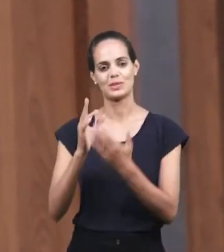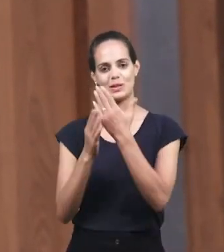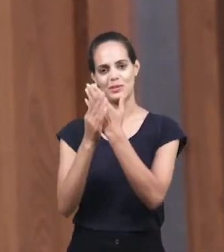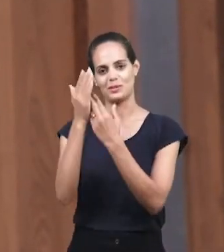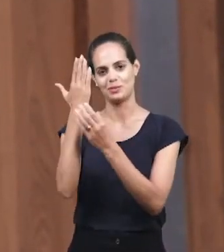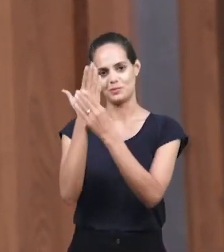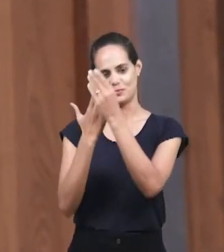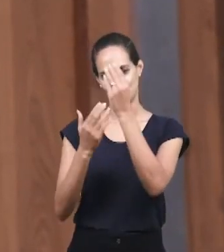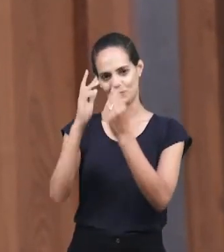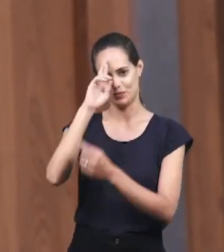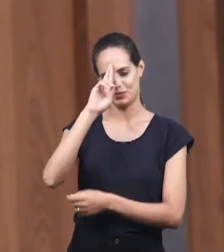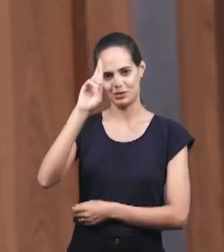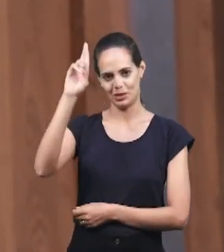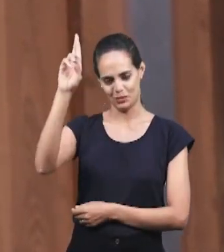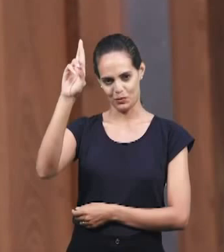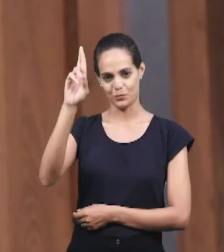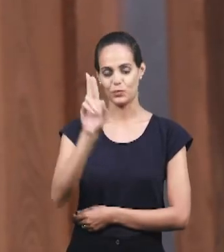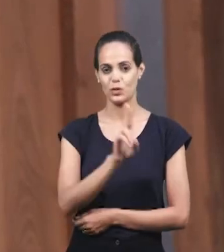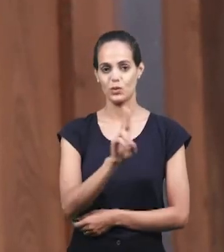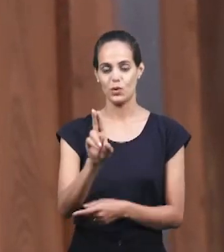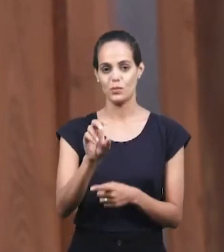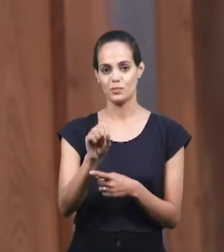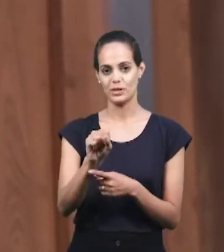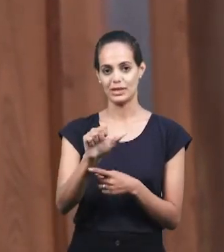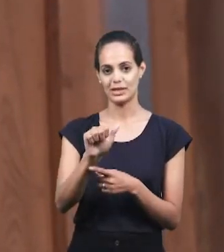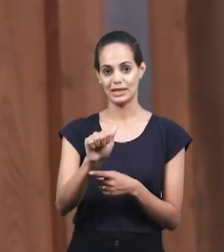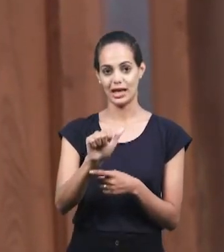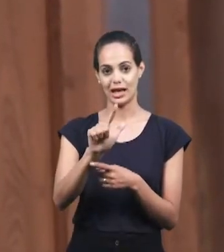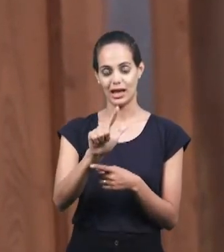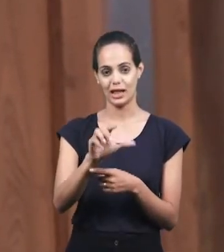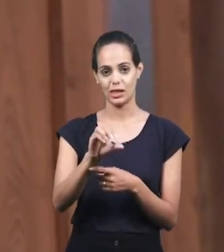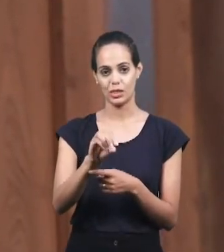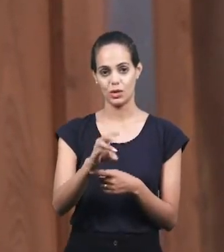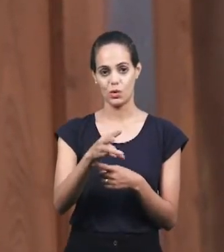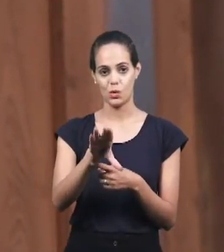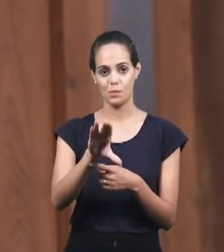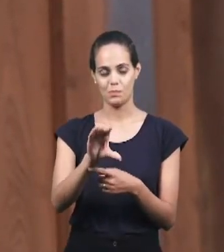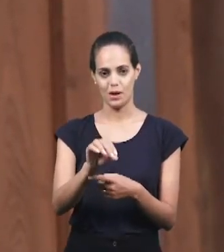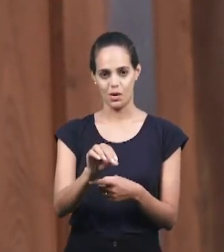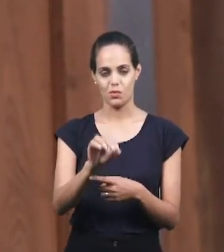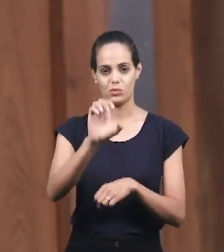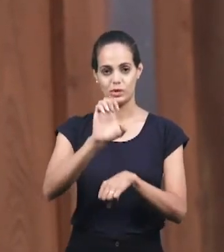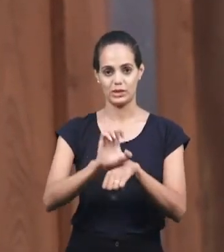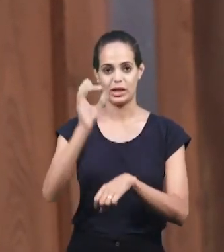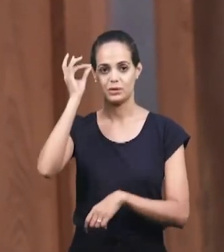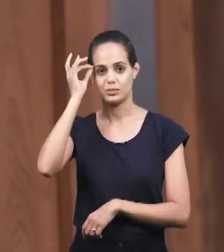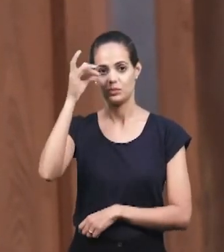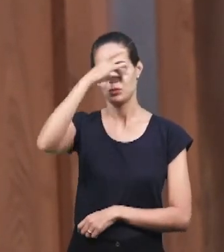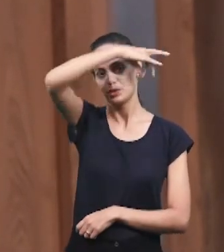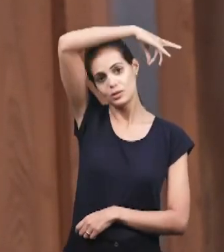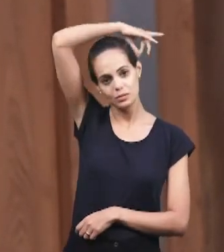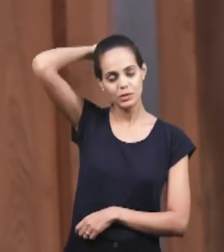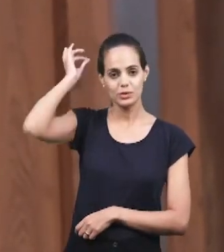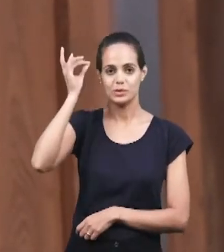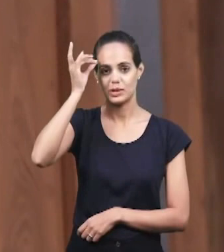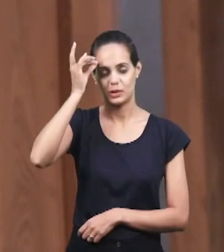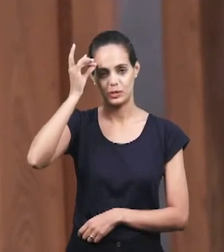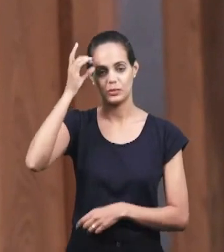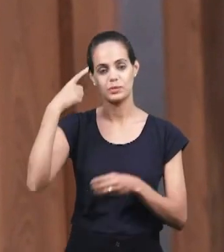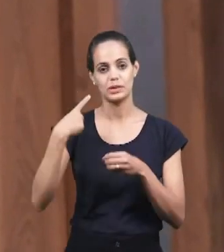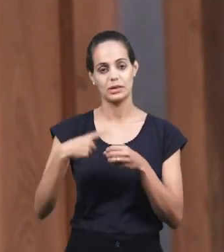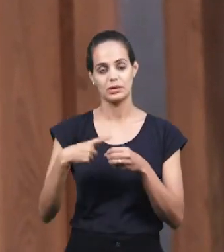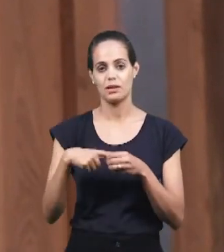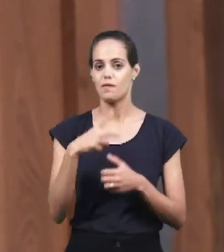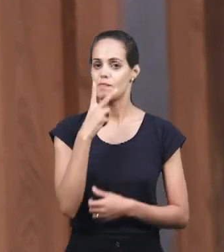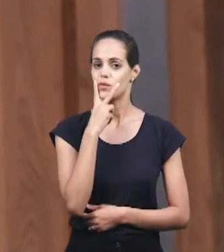E esse jovem é o nosso irmão Salomão. Salomão, ele é do estado do Espírito Santo, aqui de Vitória do Espírito Santo, a igreja de Santa